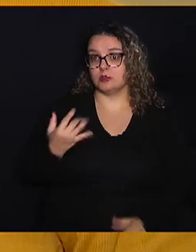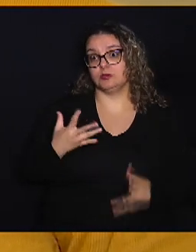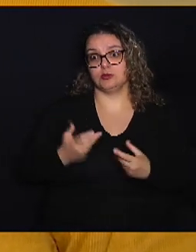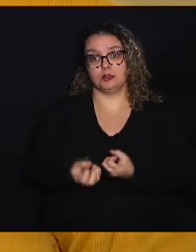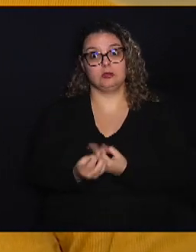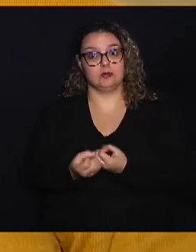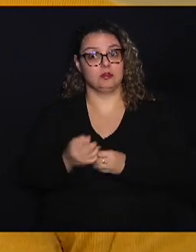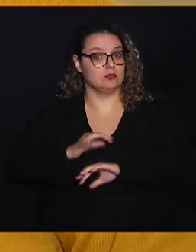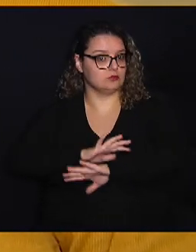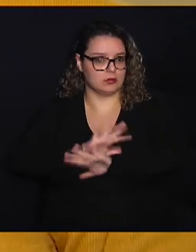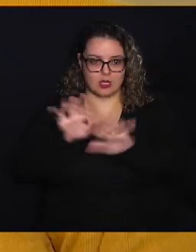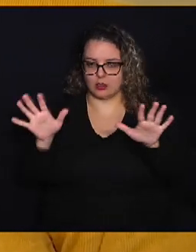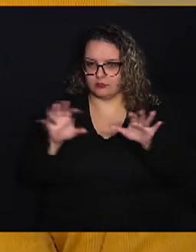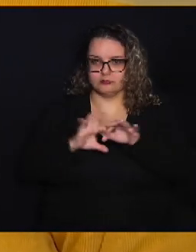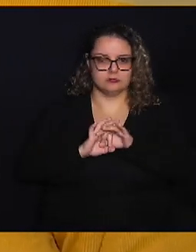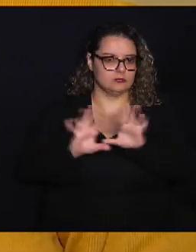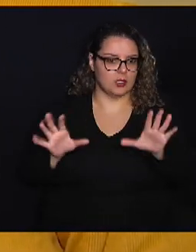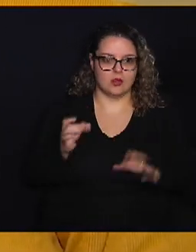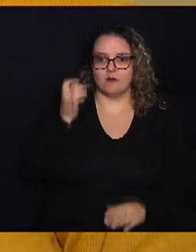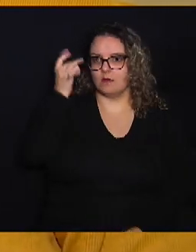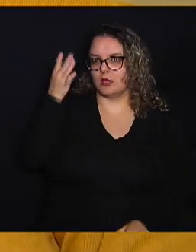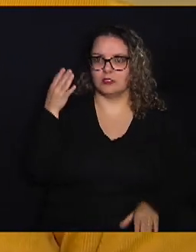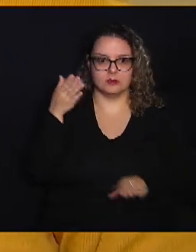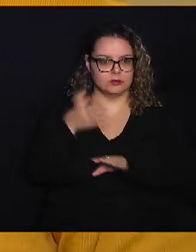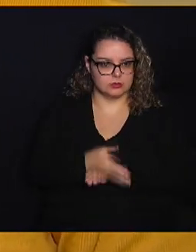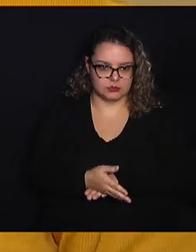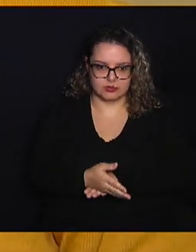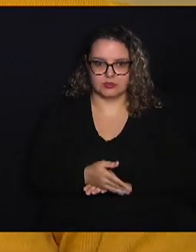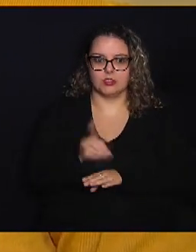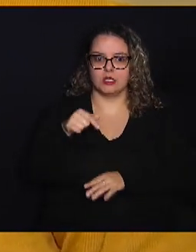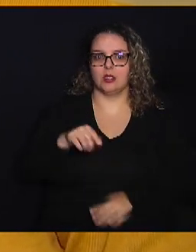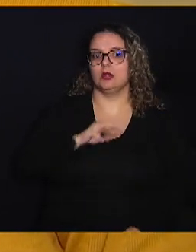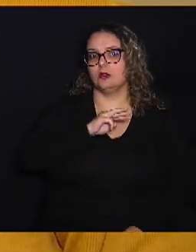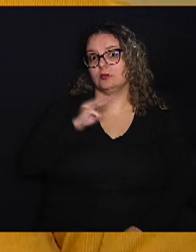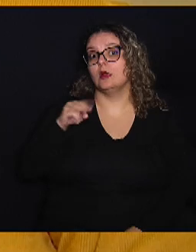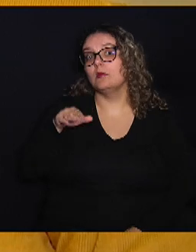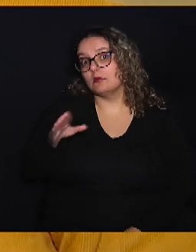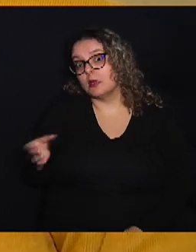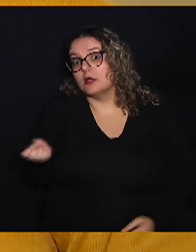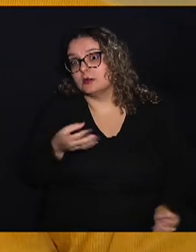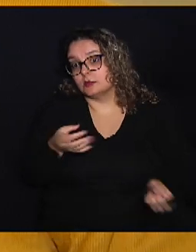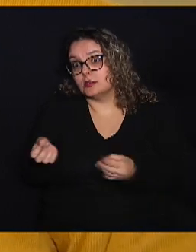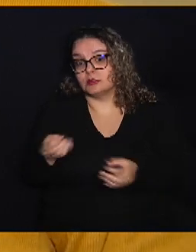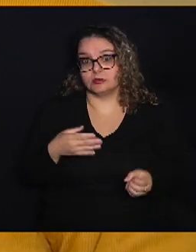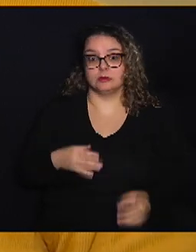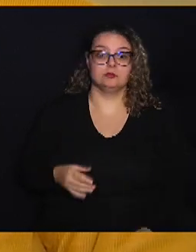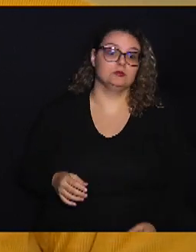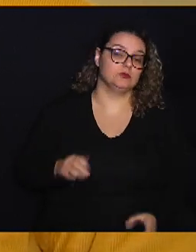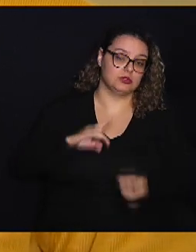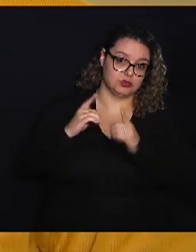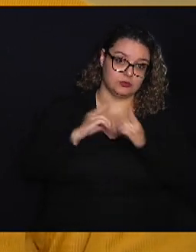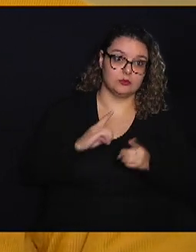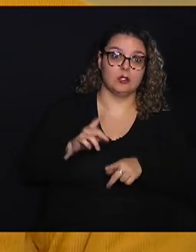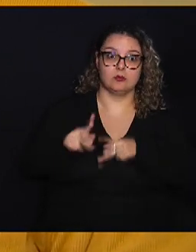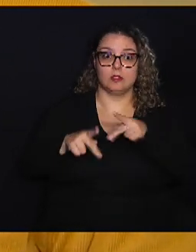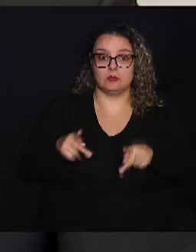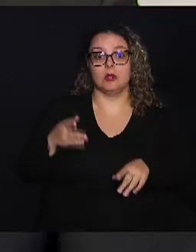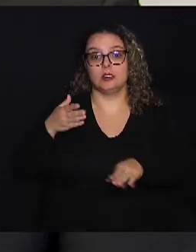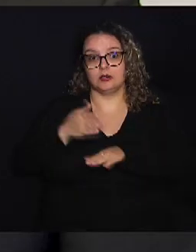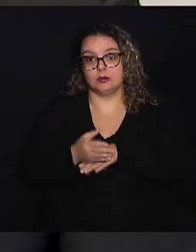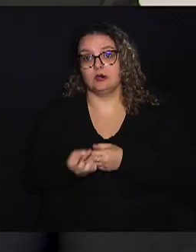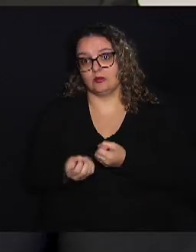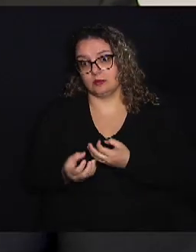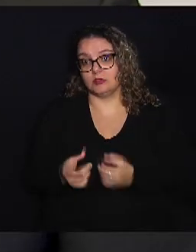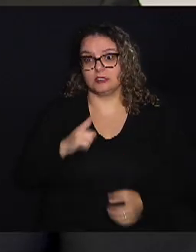casa está disponível, de fácil acesso, é um site mais moderno e dinâmico para a população poder acessar a informação que tiver